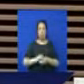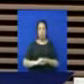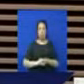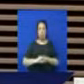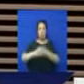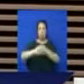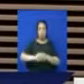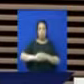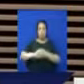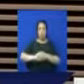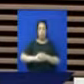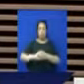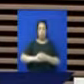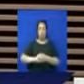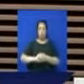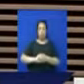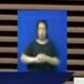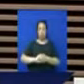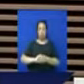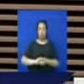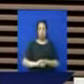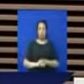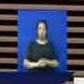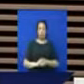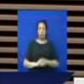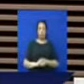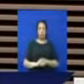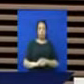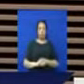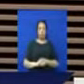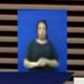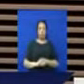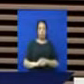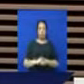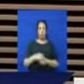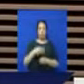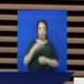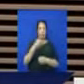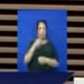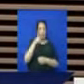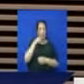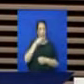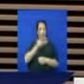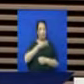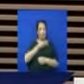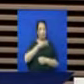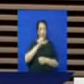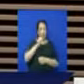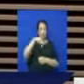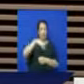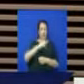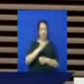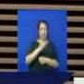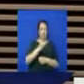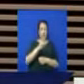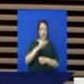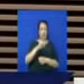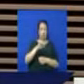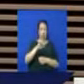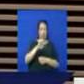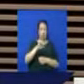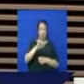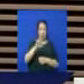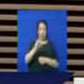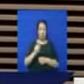aqui, e cumprimentando a minha amiga Andréa Melo ali, cumprimento a todas as mulheres, membros